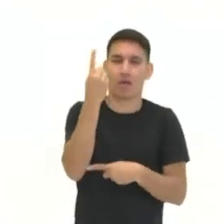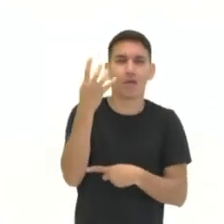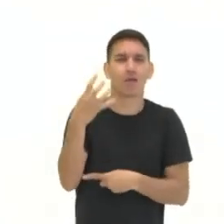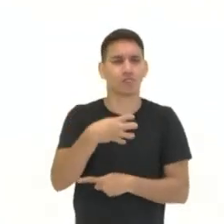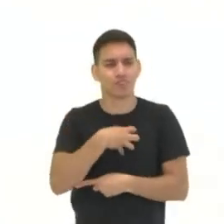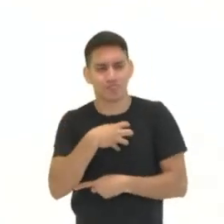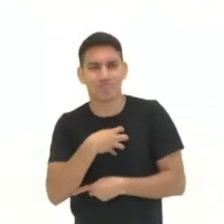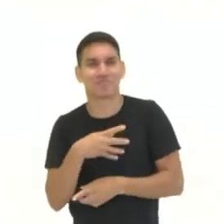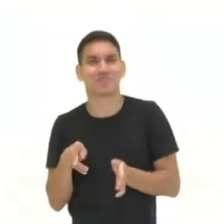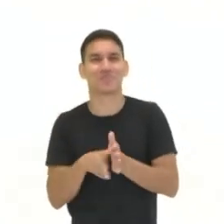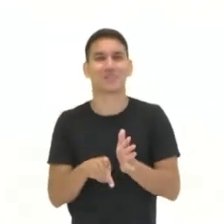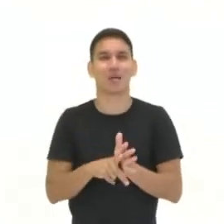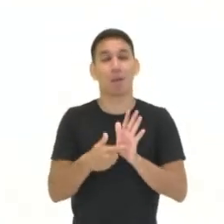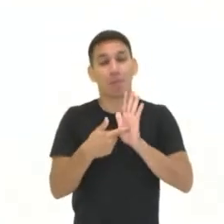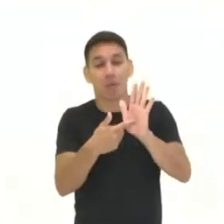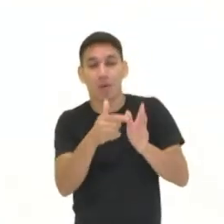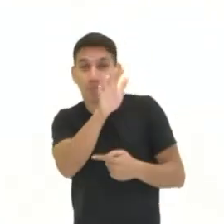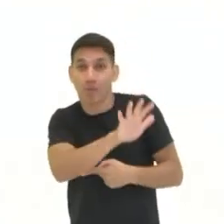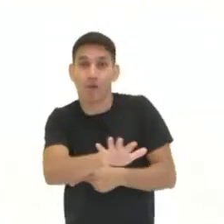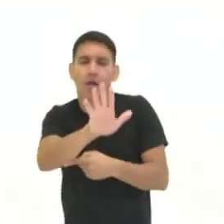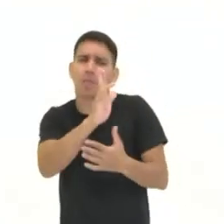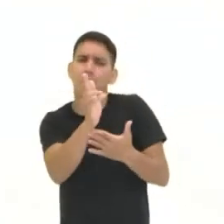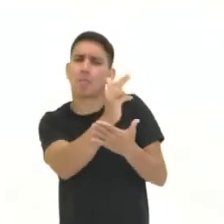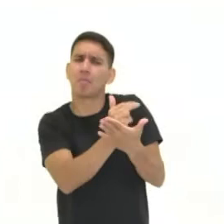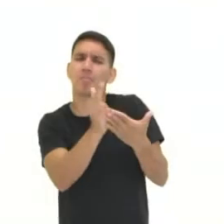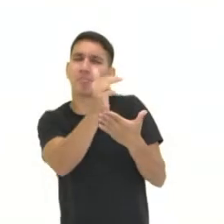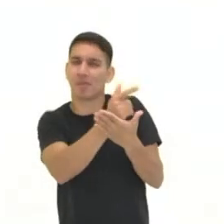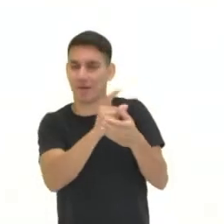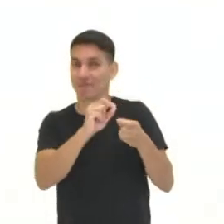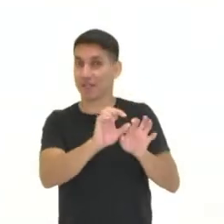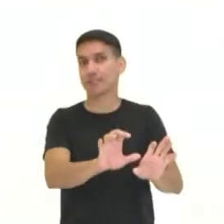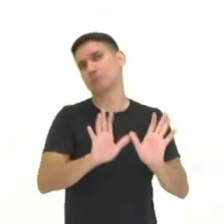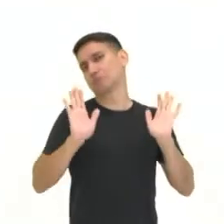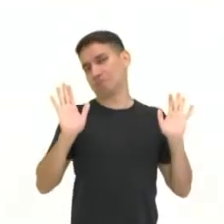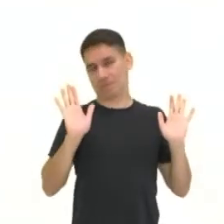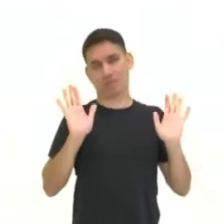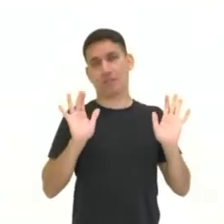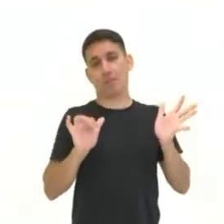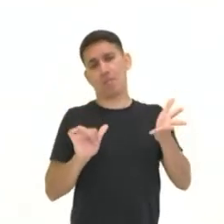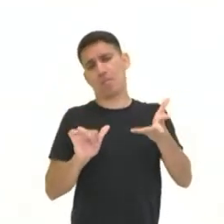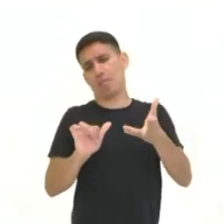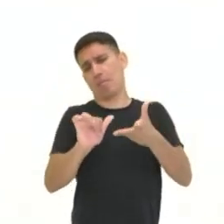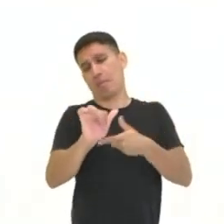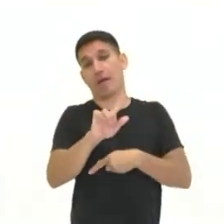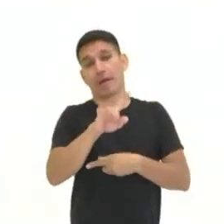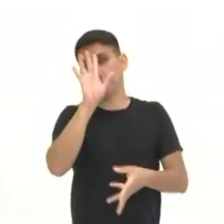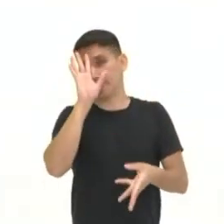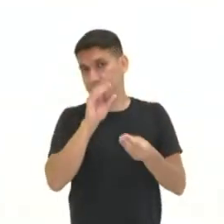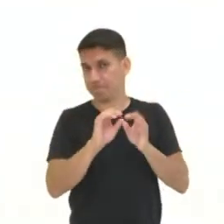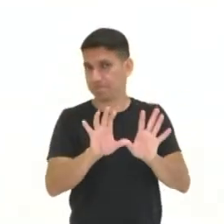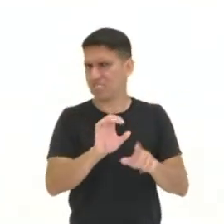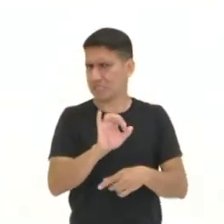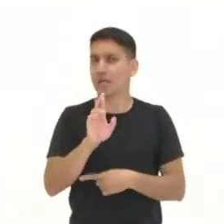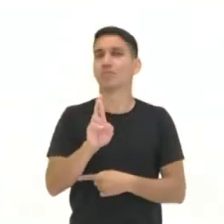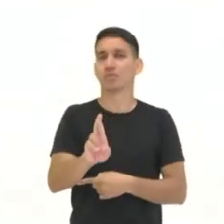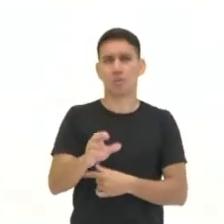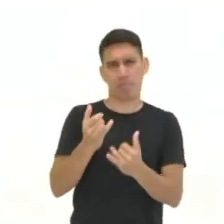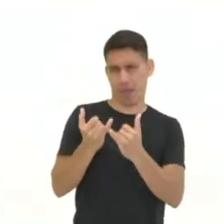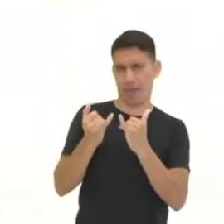ilustra ali que o ilustrador idealizou fazer, enfim. Então, a gente pode fazer essa dedução. Se responderam algo semelhante,